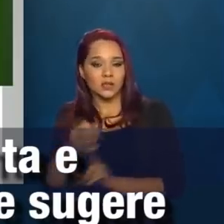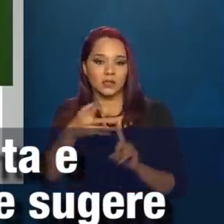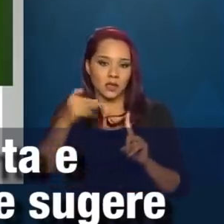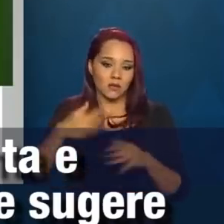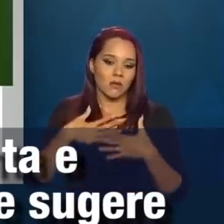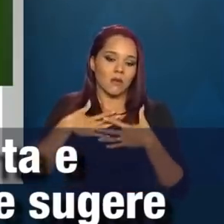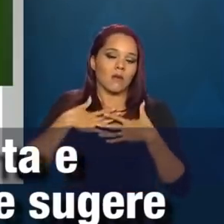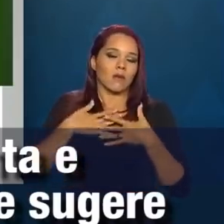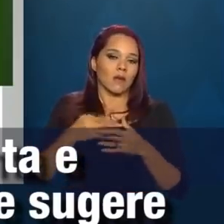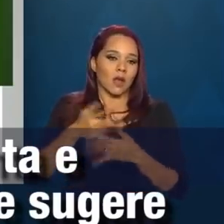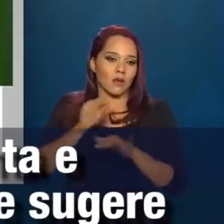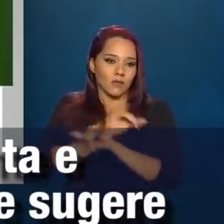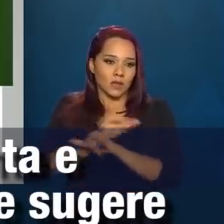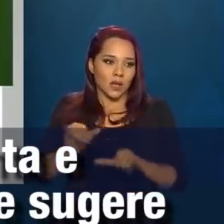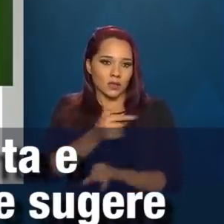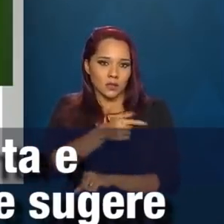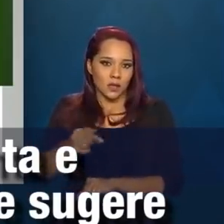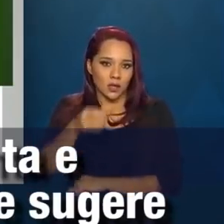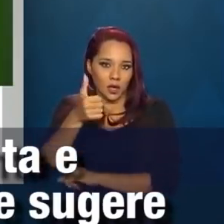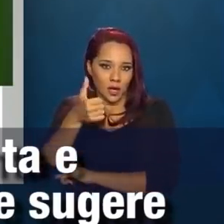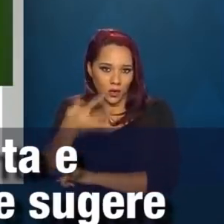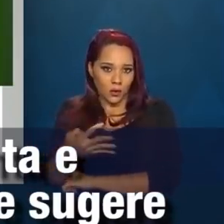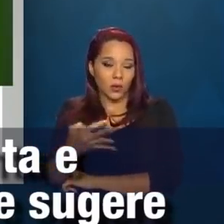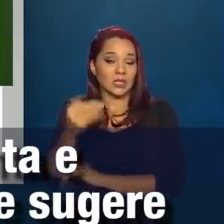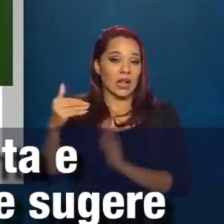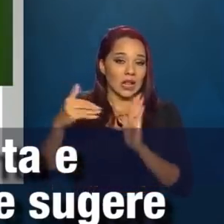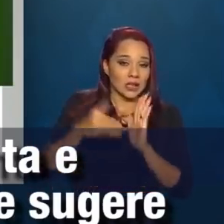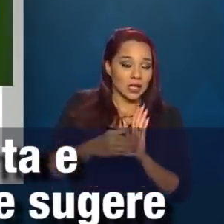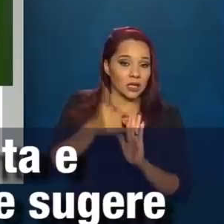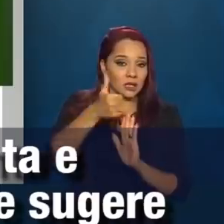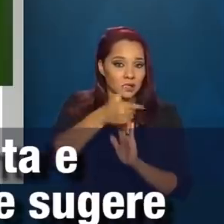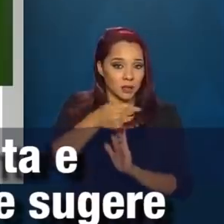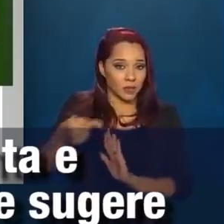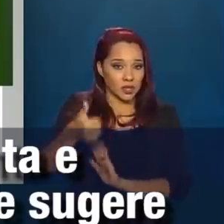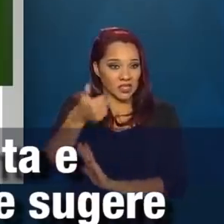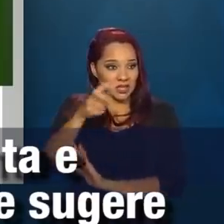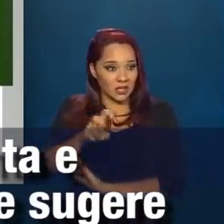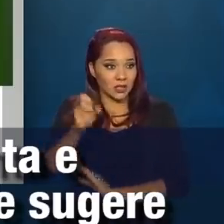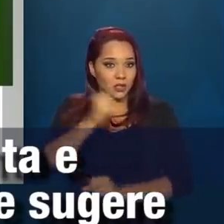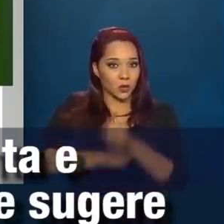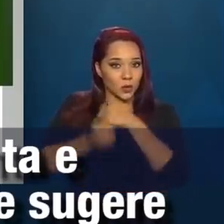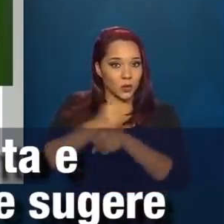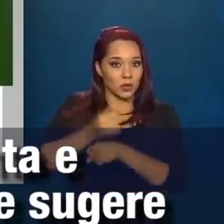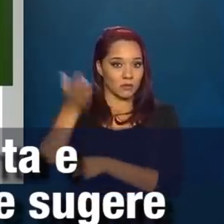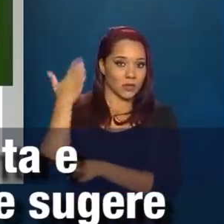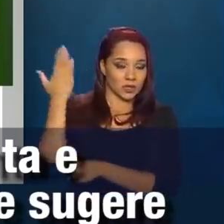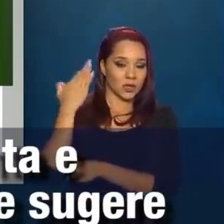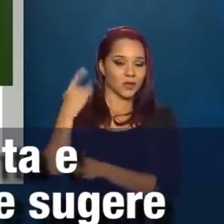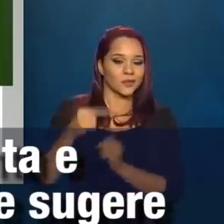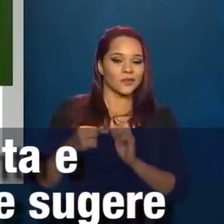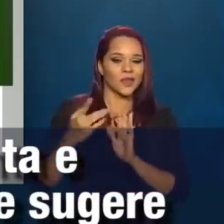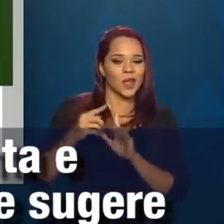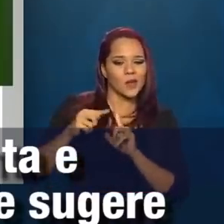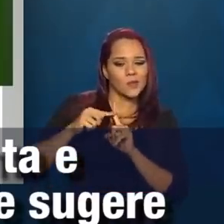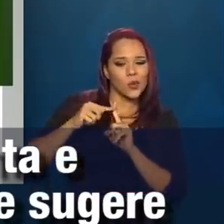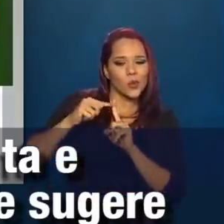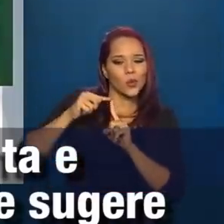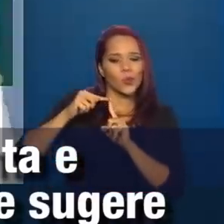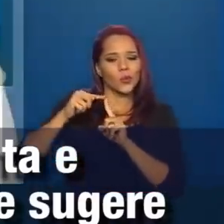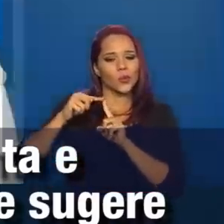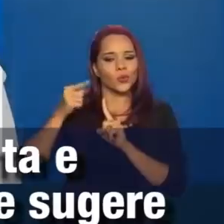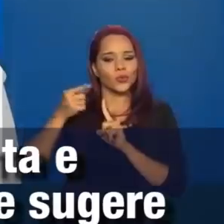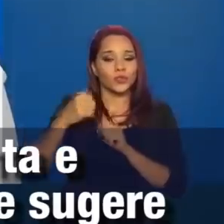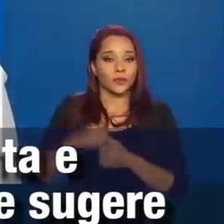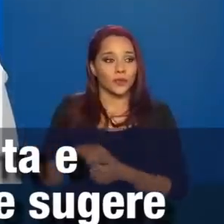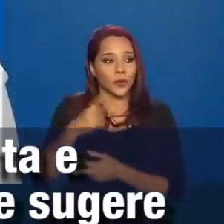notificados na semana 14 até a semana 15 do ano passado. É aquela pontinha da seta. E